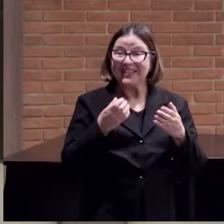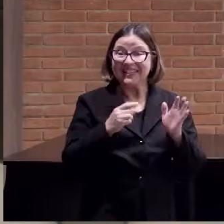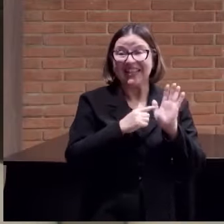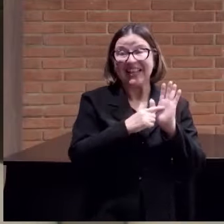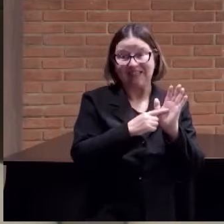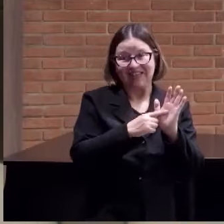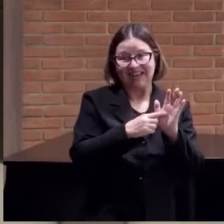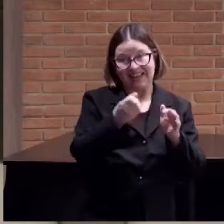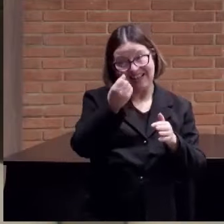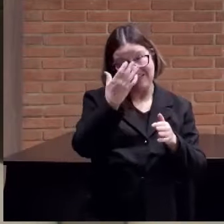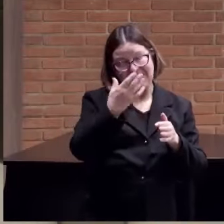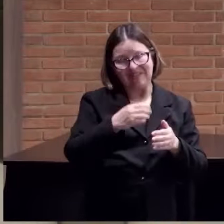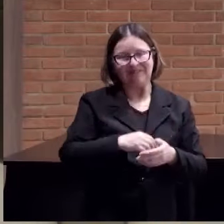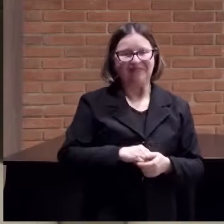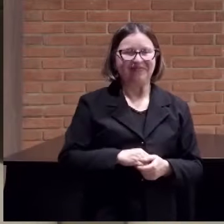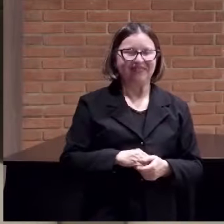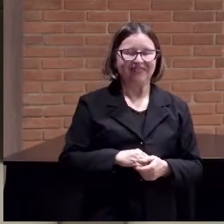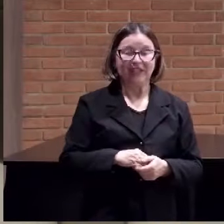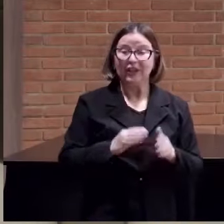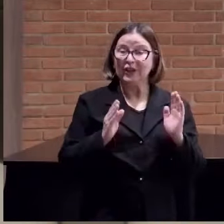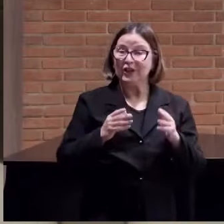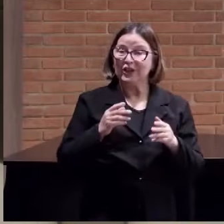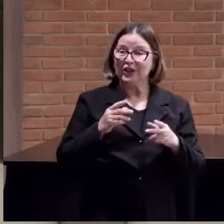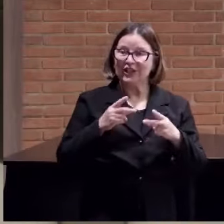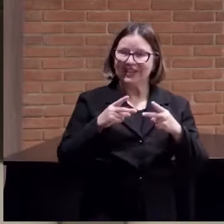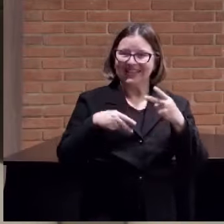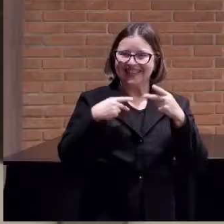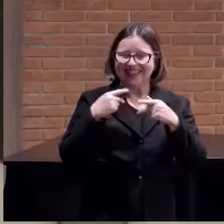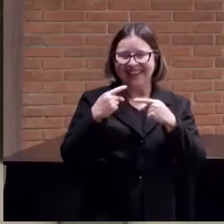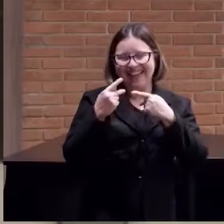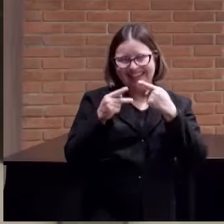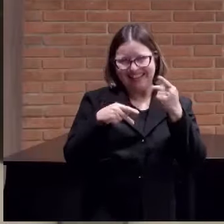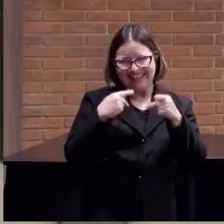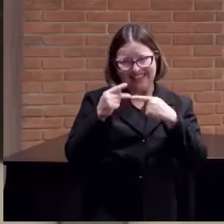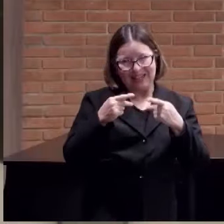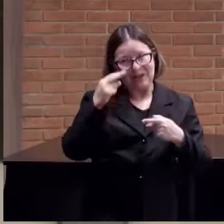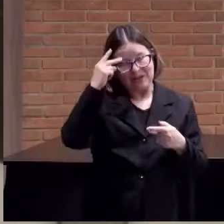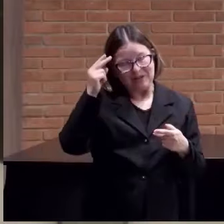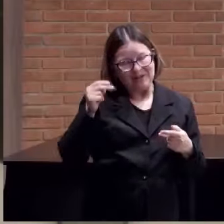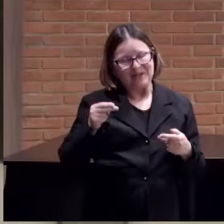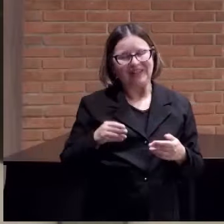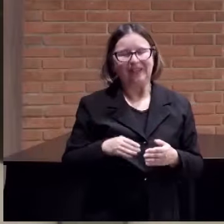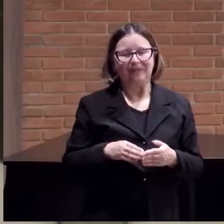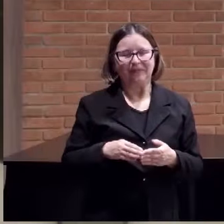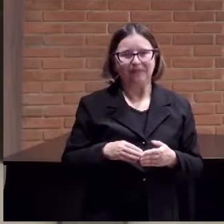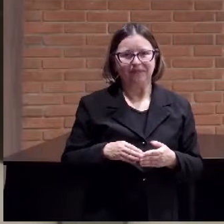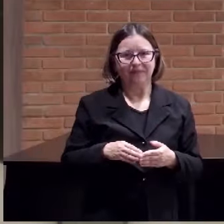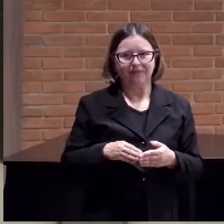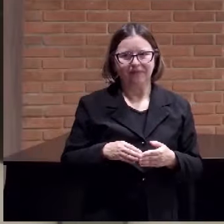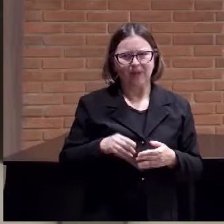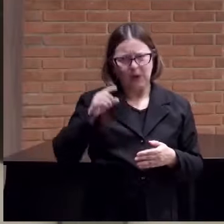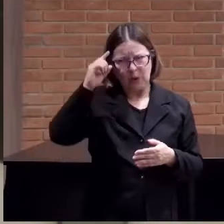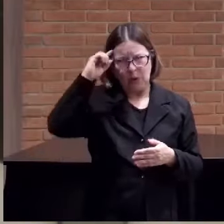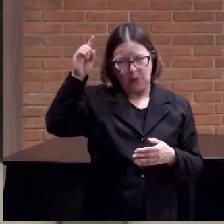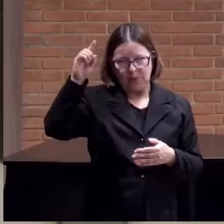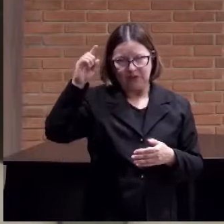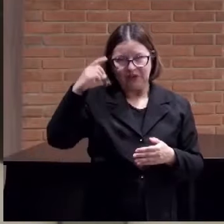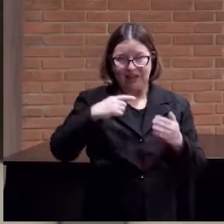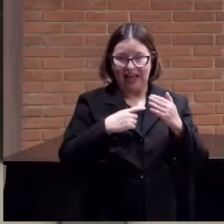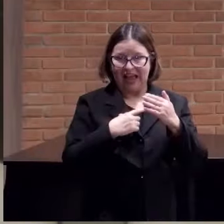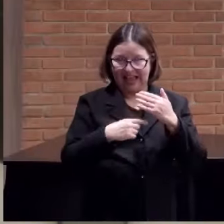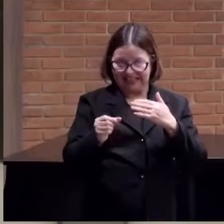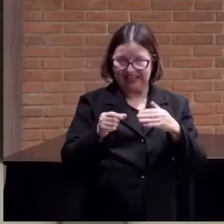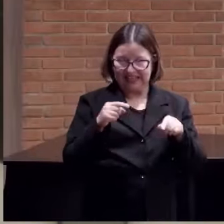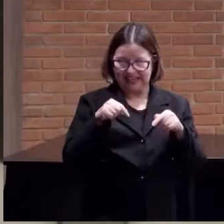Eu já contei essa história, mas vale a pena, faz tempo que eu não conto. Era um dia, eu saindo aqui, encontrei uma